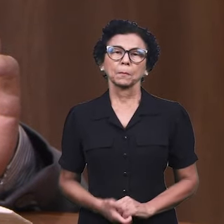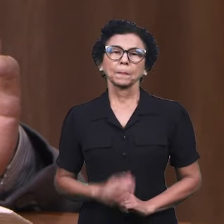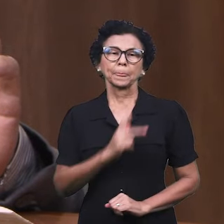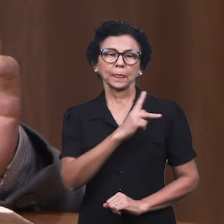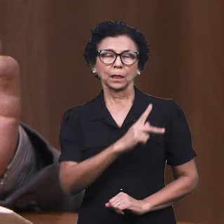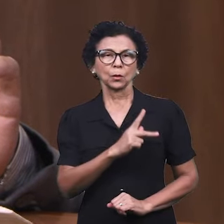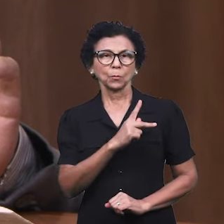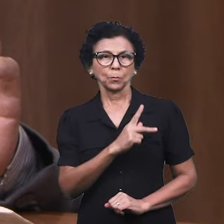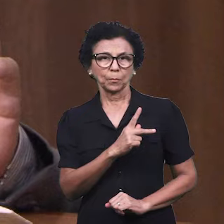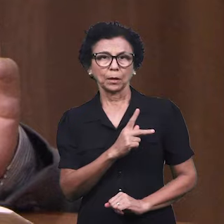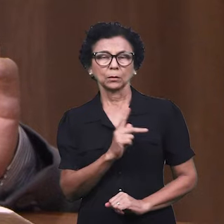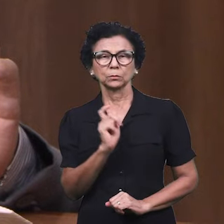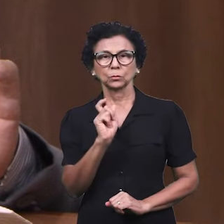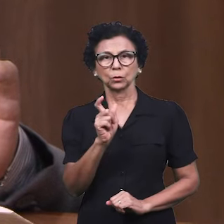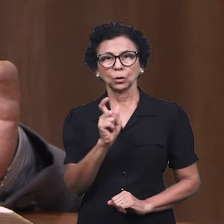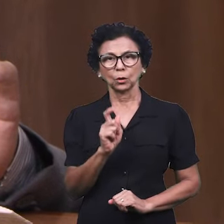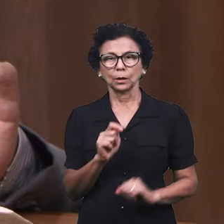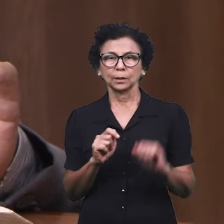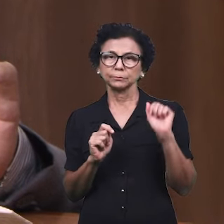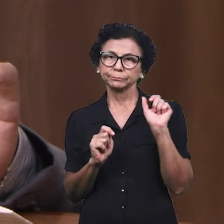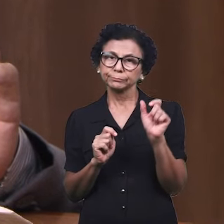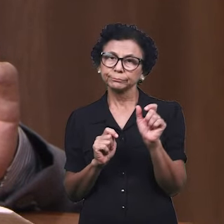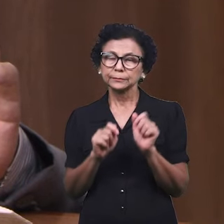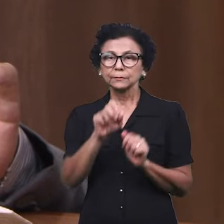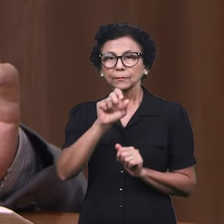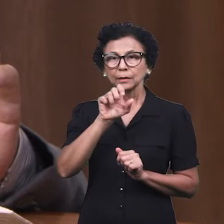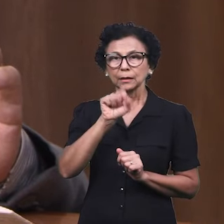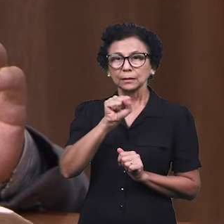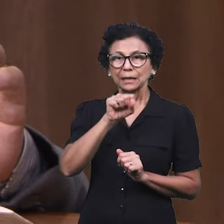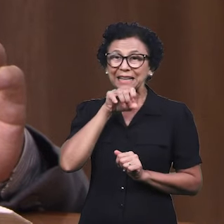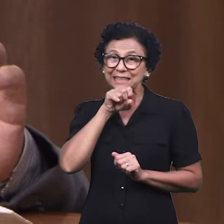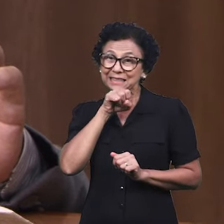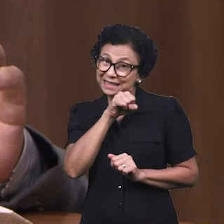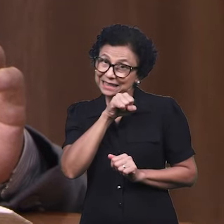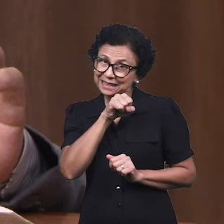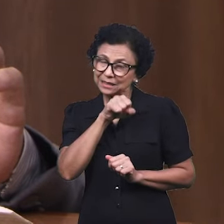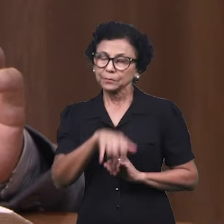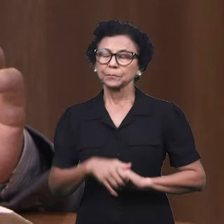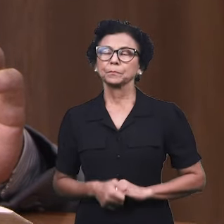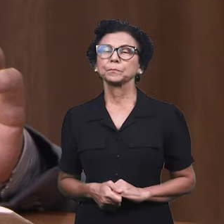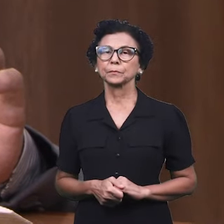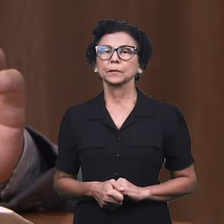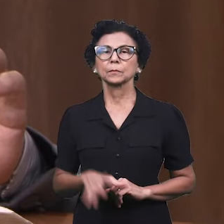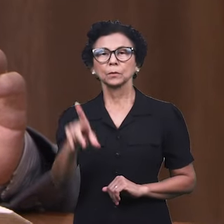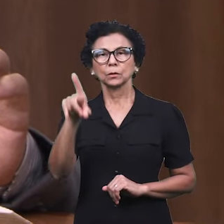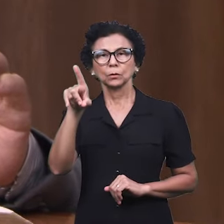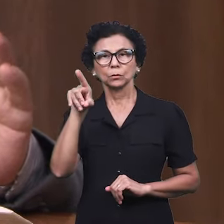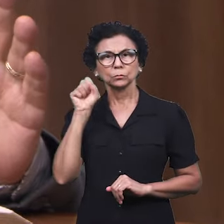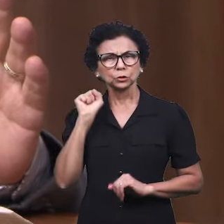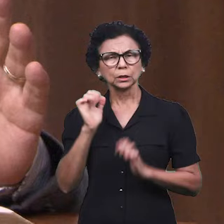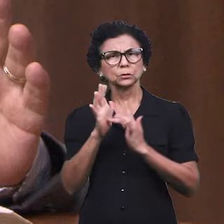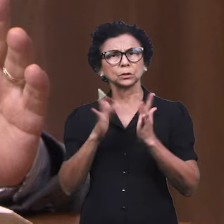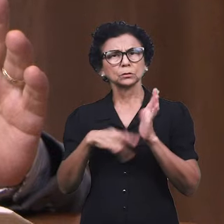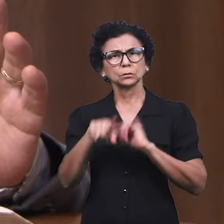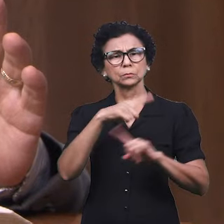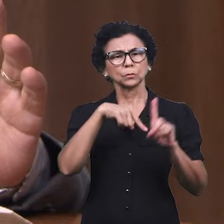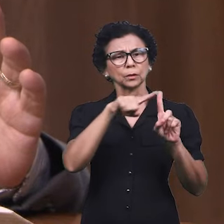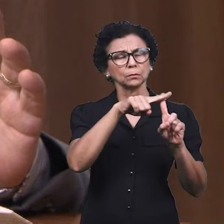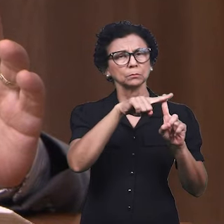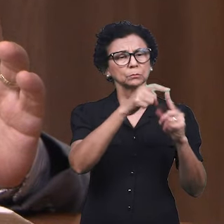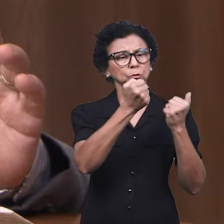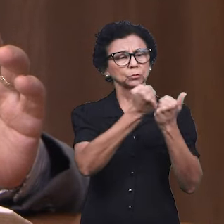esse condicional, que realmente nós fomos remidos, lavados no sangue de Jesus, entramos à presença de